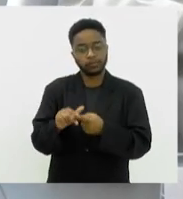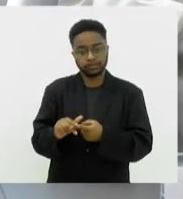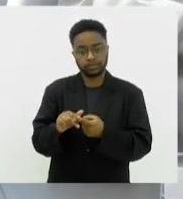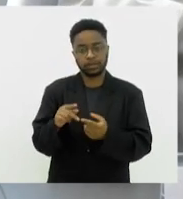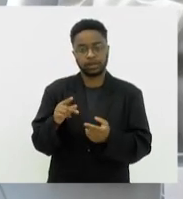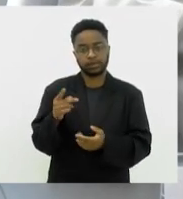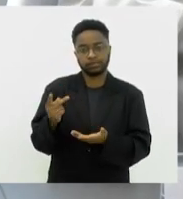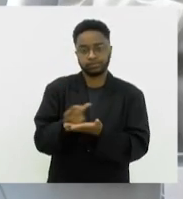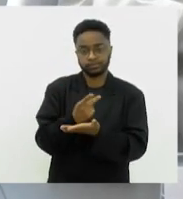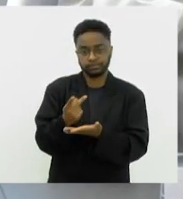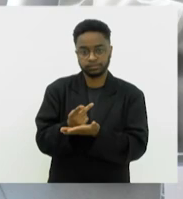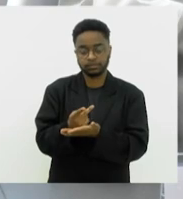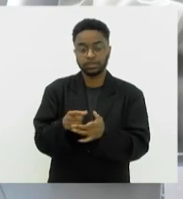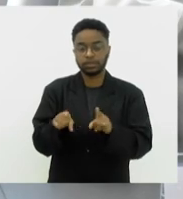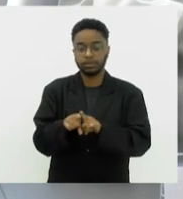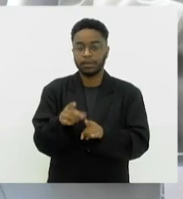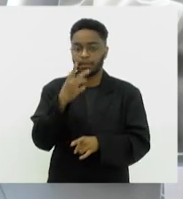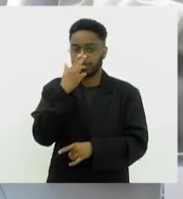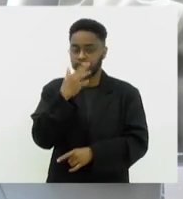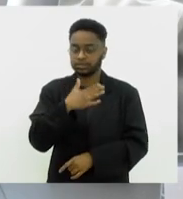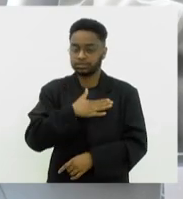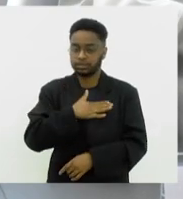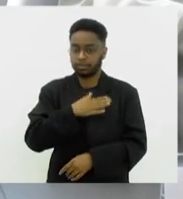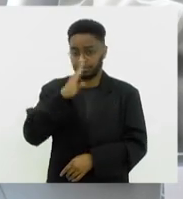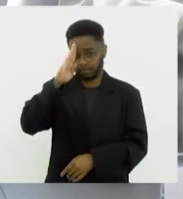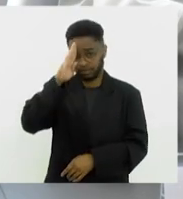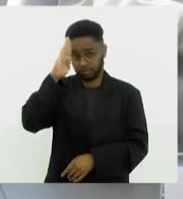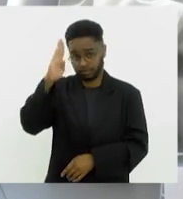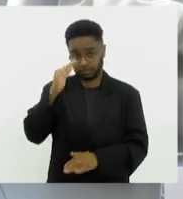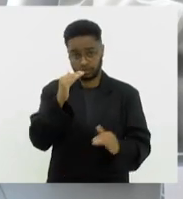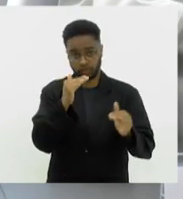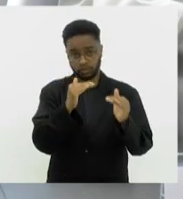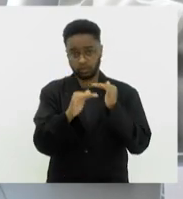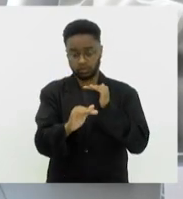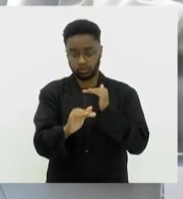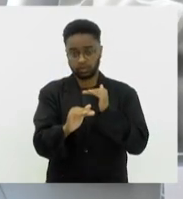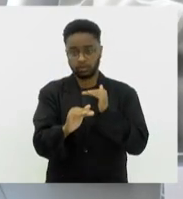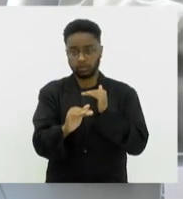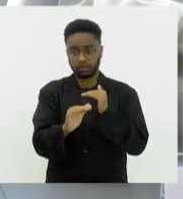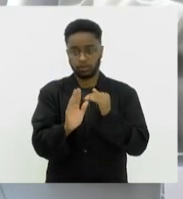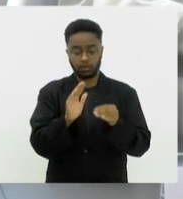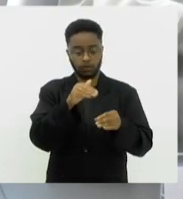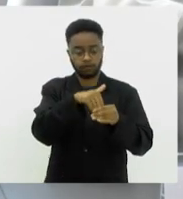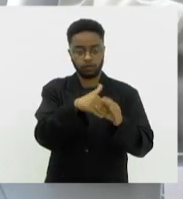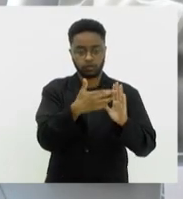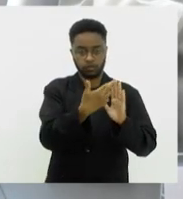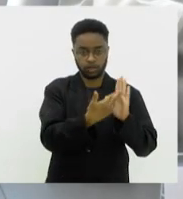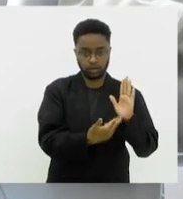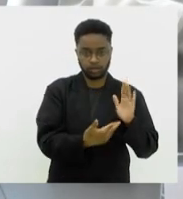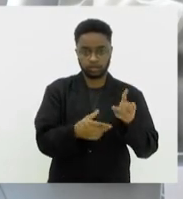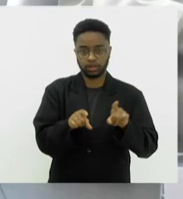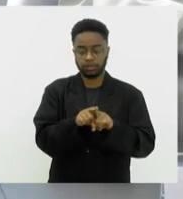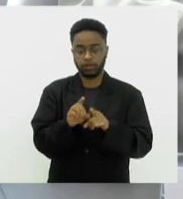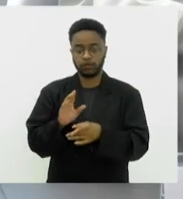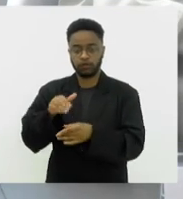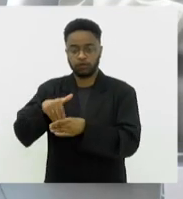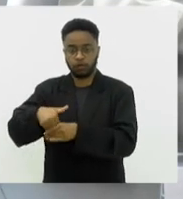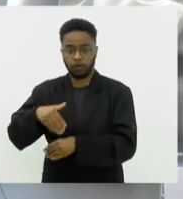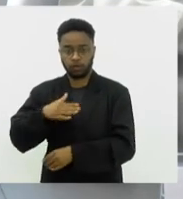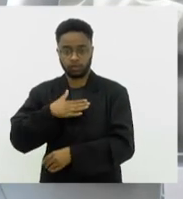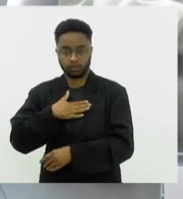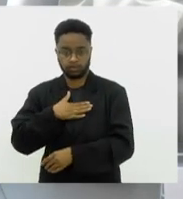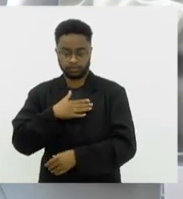e me parece o maior grau de divergência entre o voto do e o voto desta